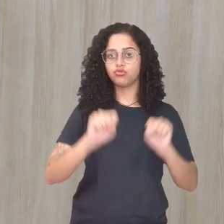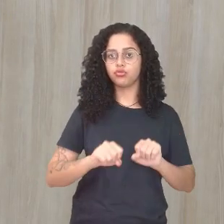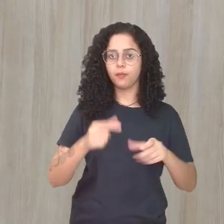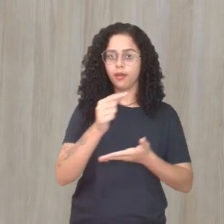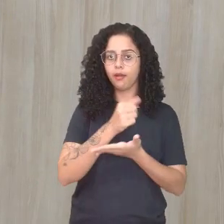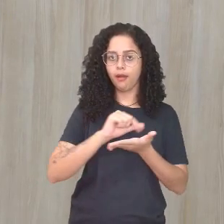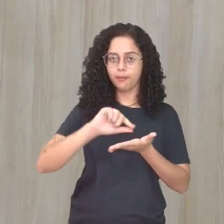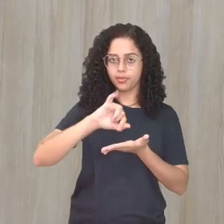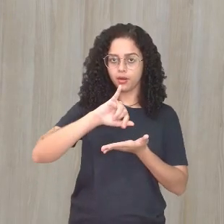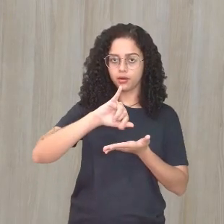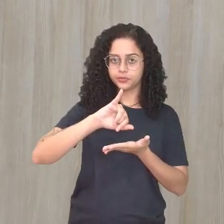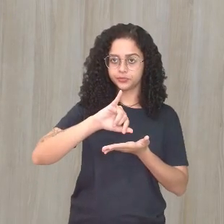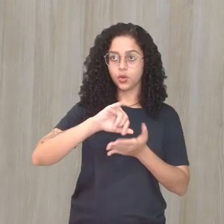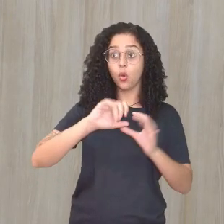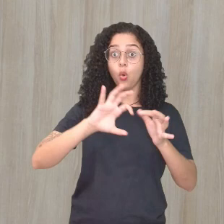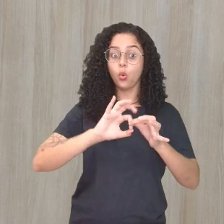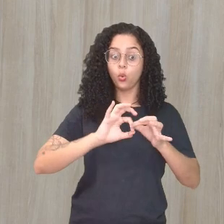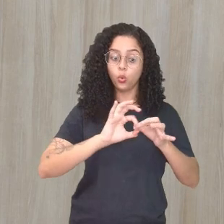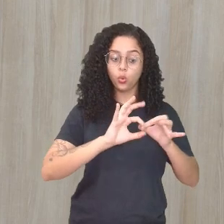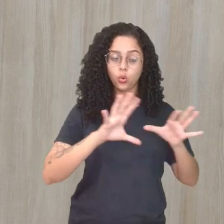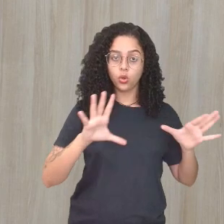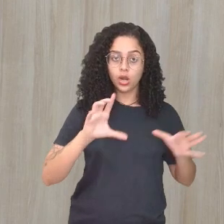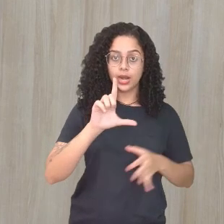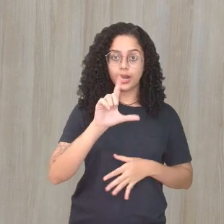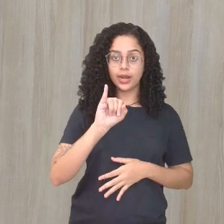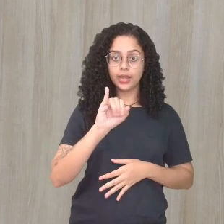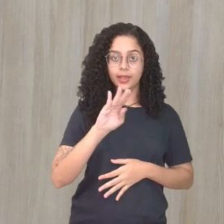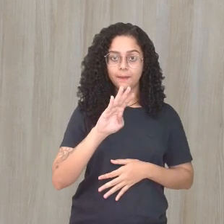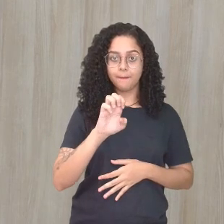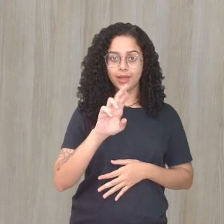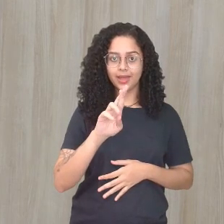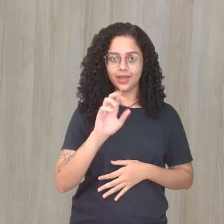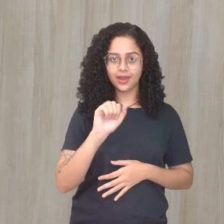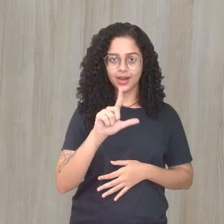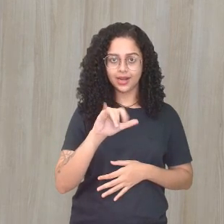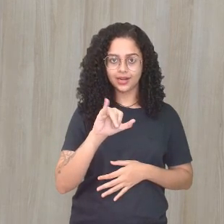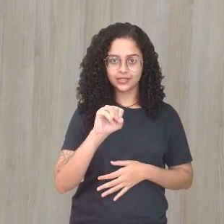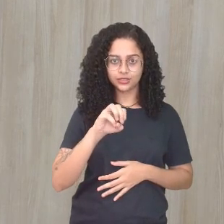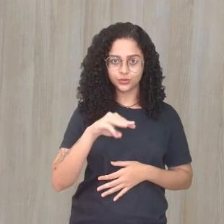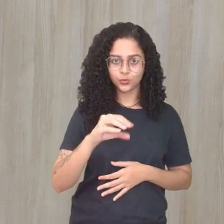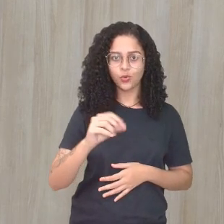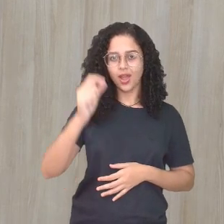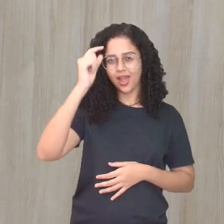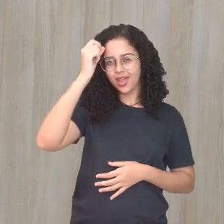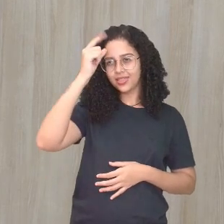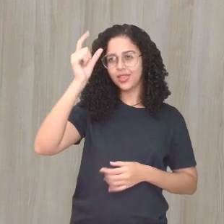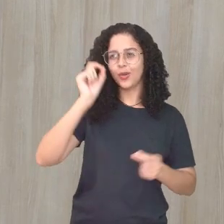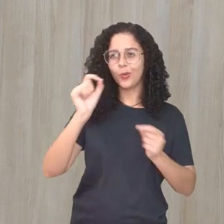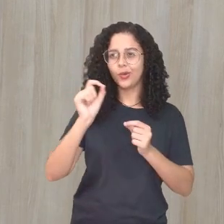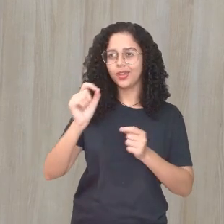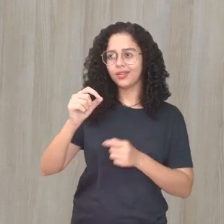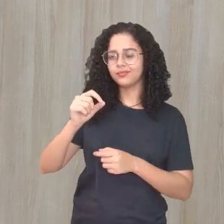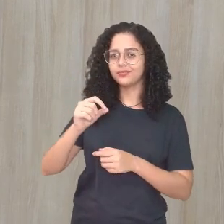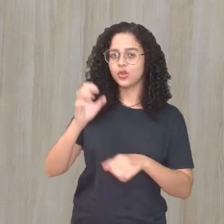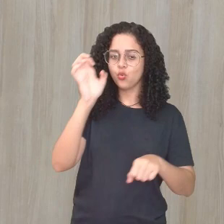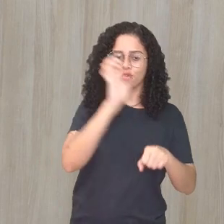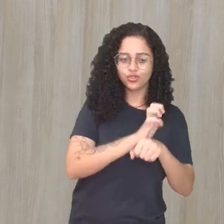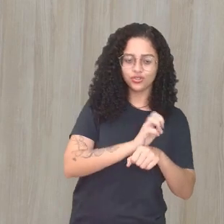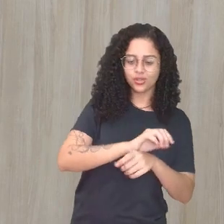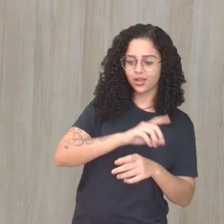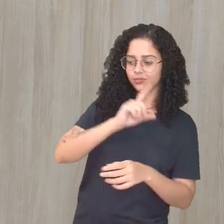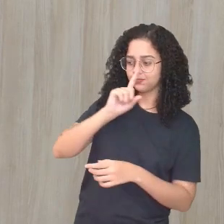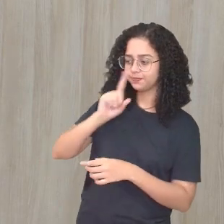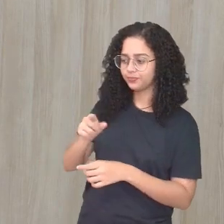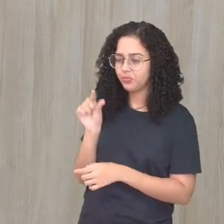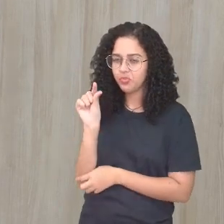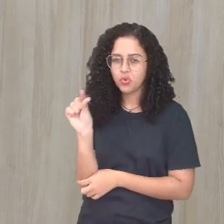seguinte: o liberalismo ele trabalha com a ideia, né, de intervenção mínima, né, do Estado nos